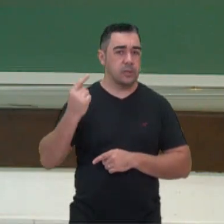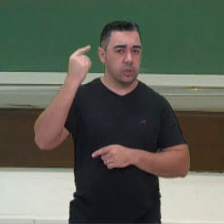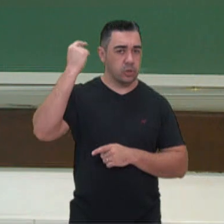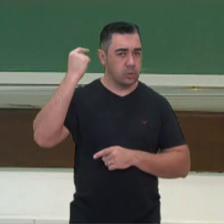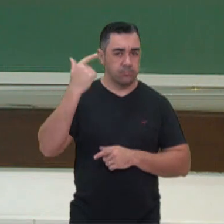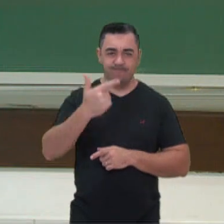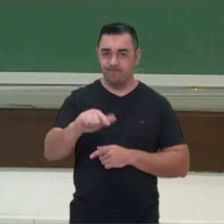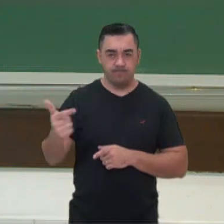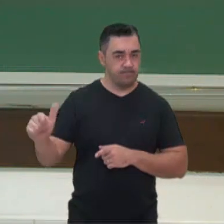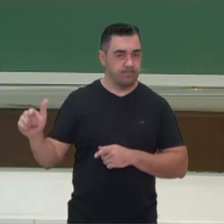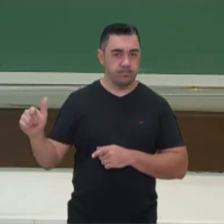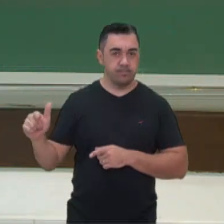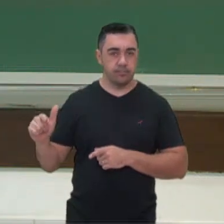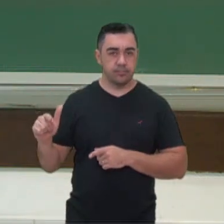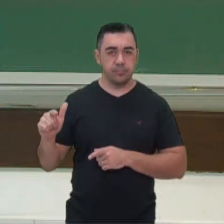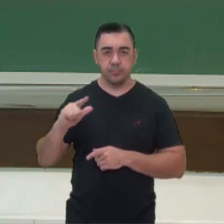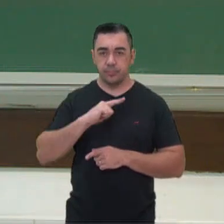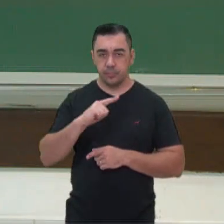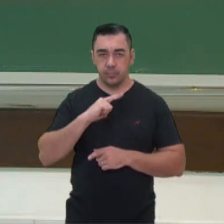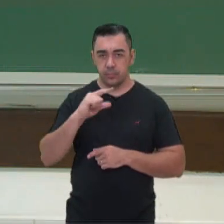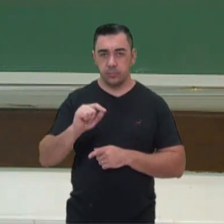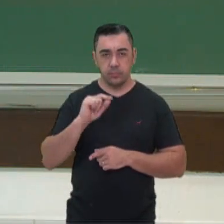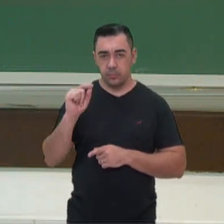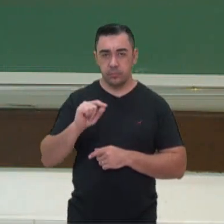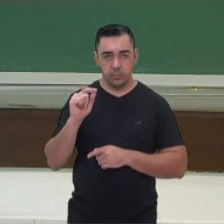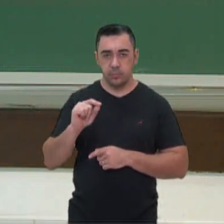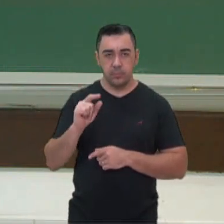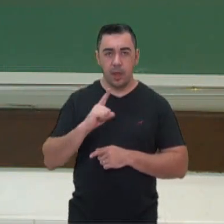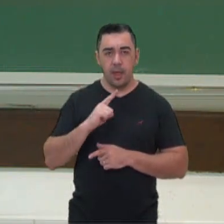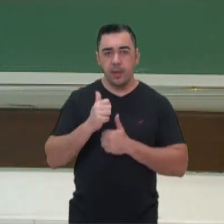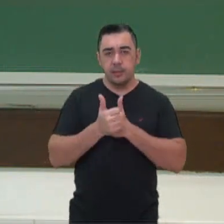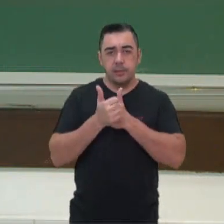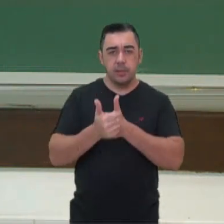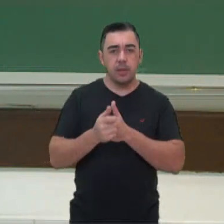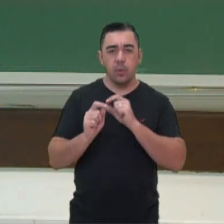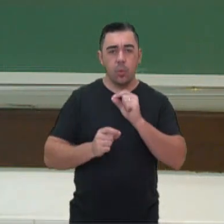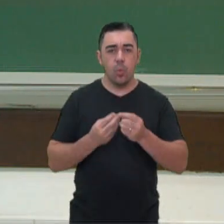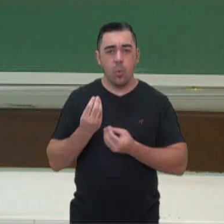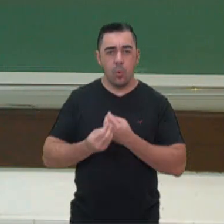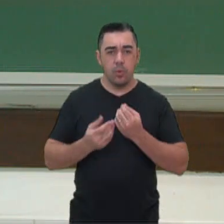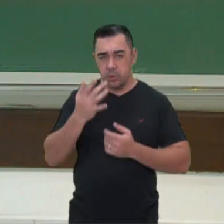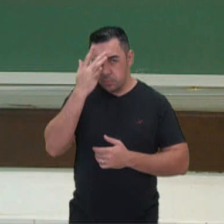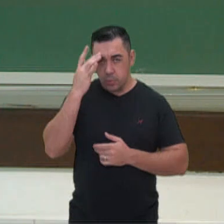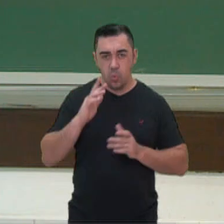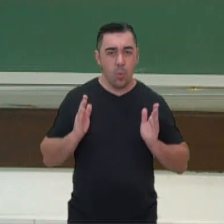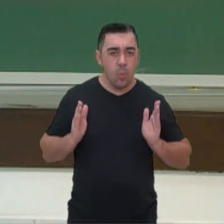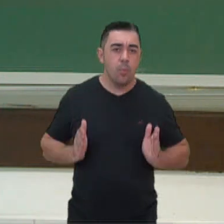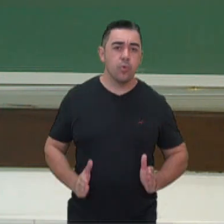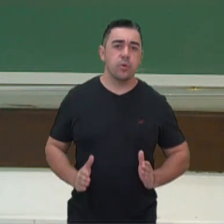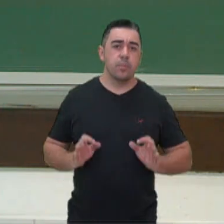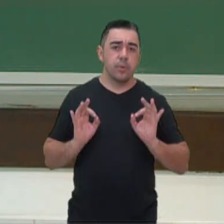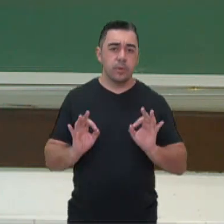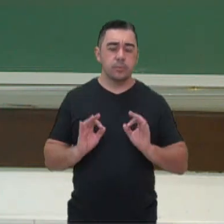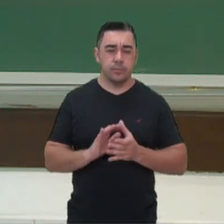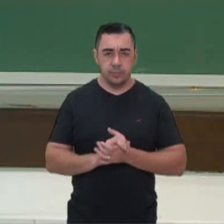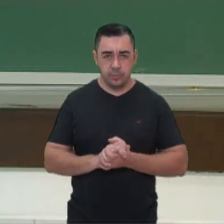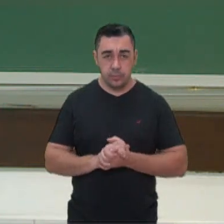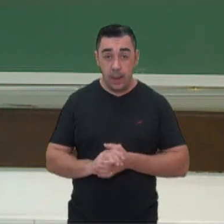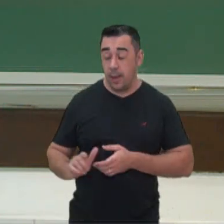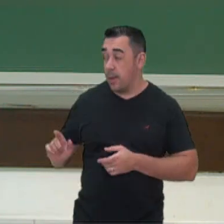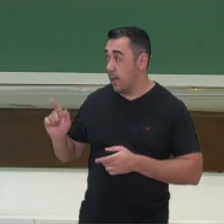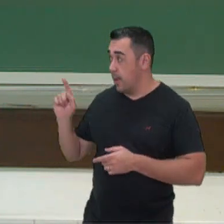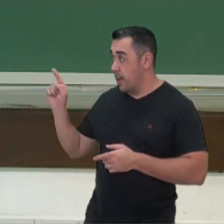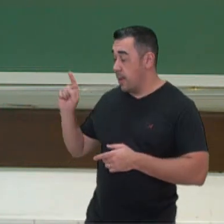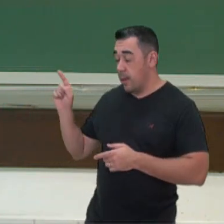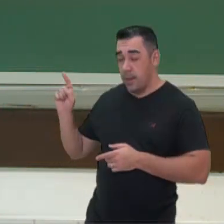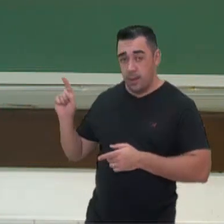que iriam reger o comportamento das pessoas. Com este código,